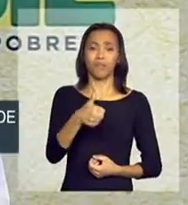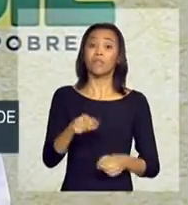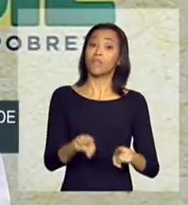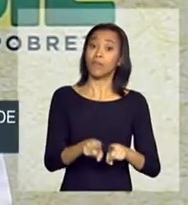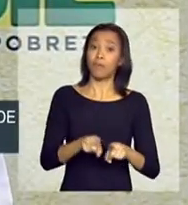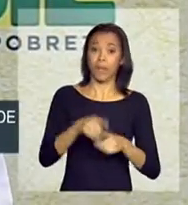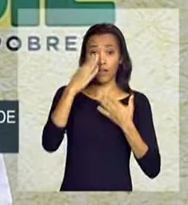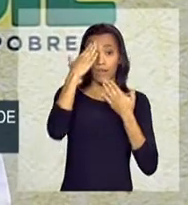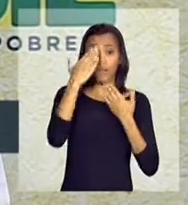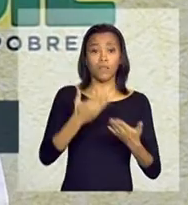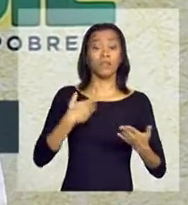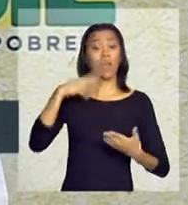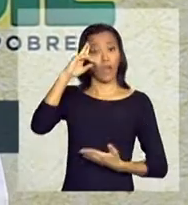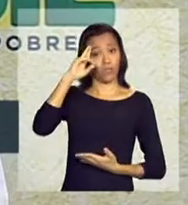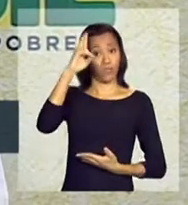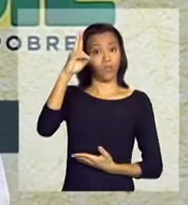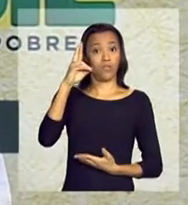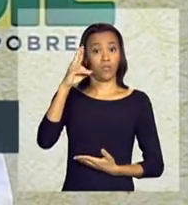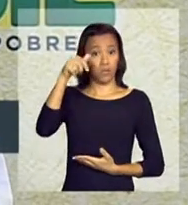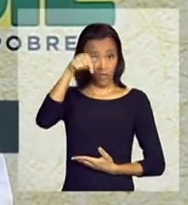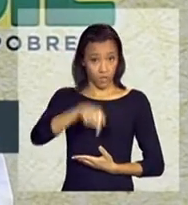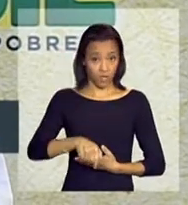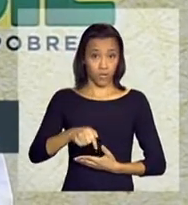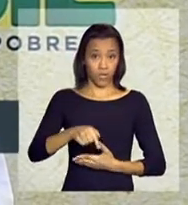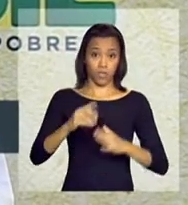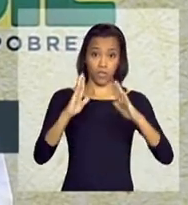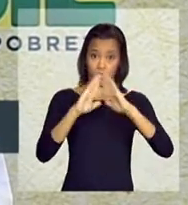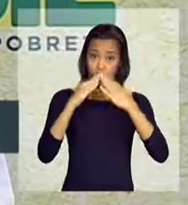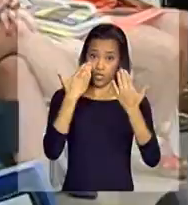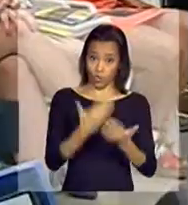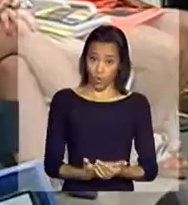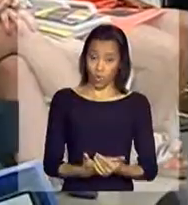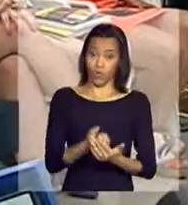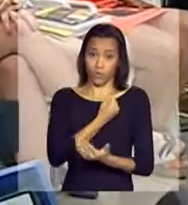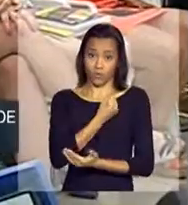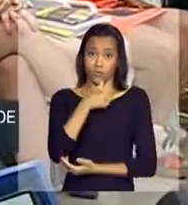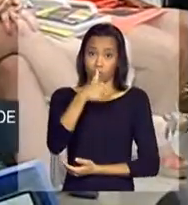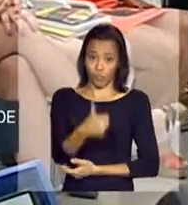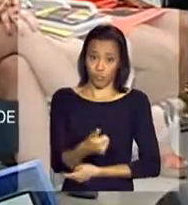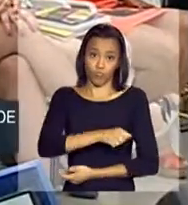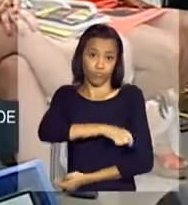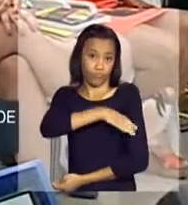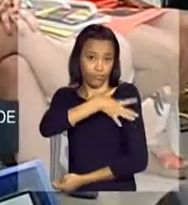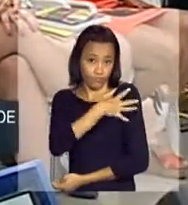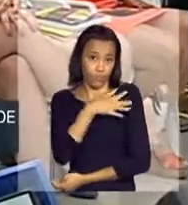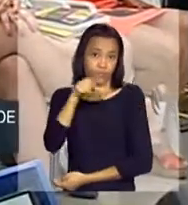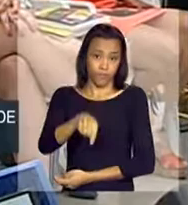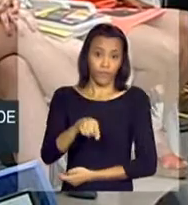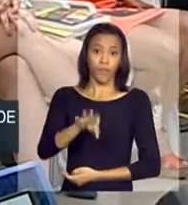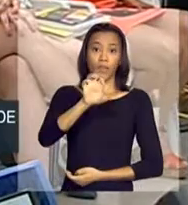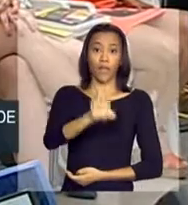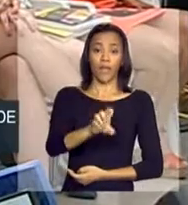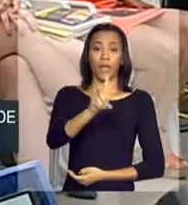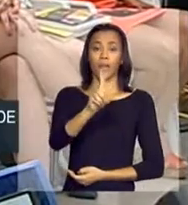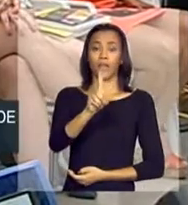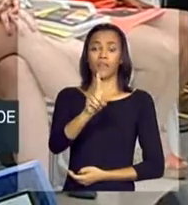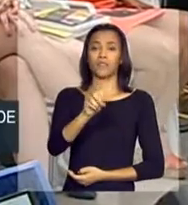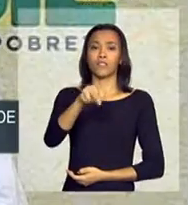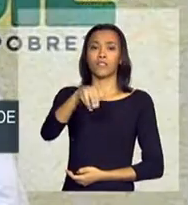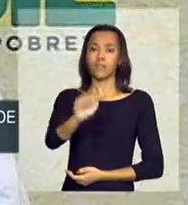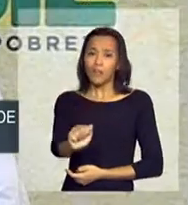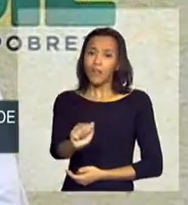nossa diretora aqui do Centro de Ensino Fundamental número um Edna Edna Reis